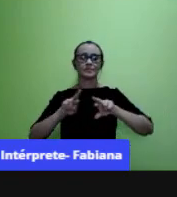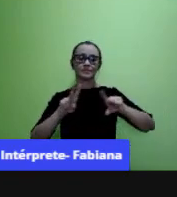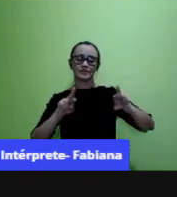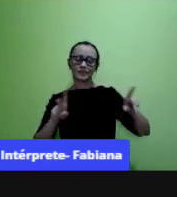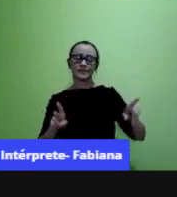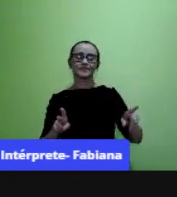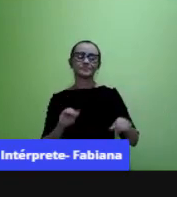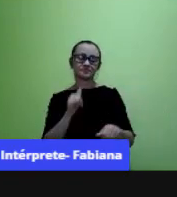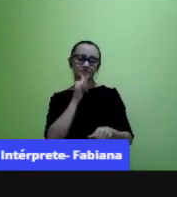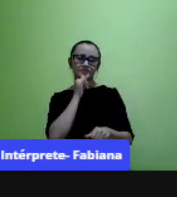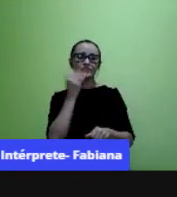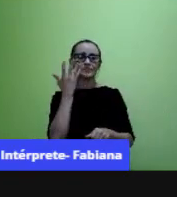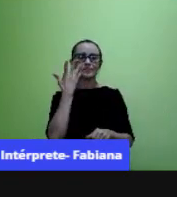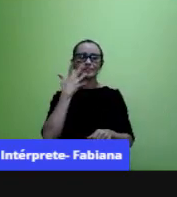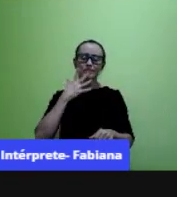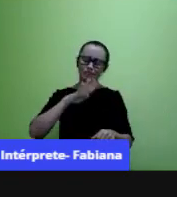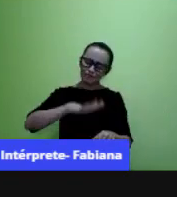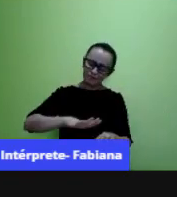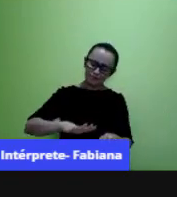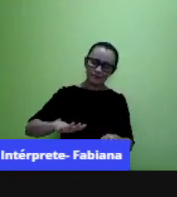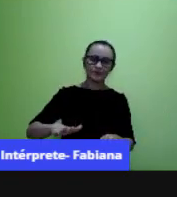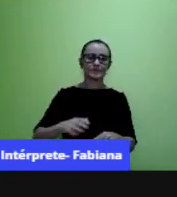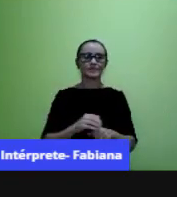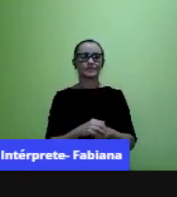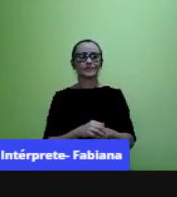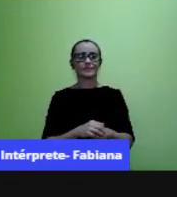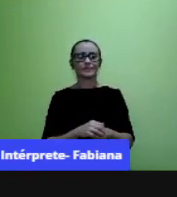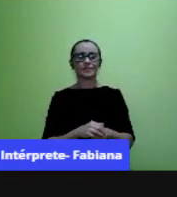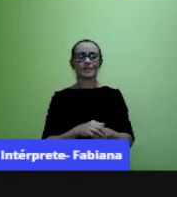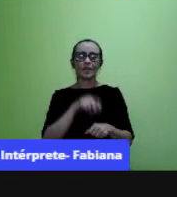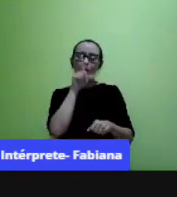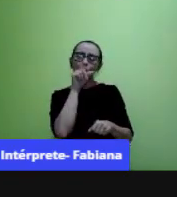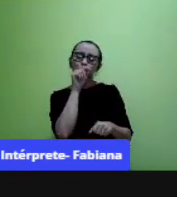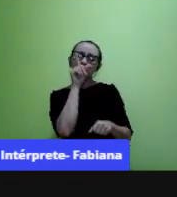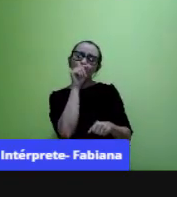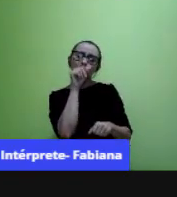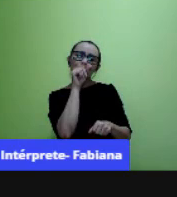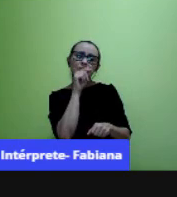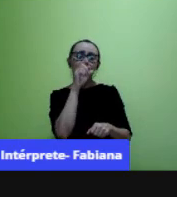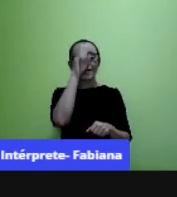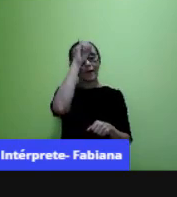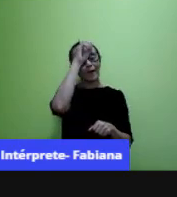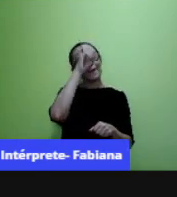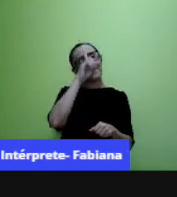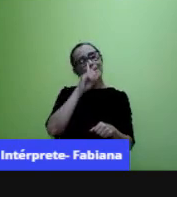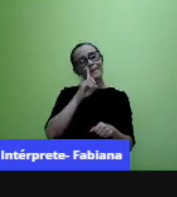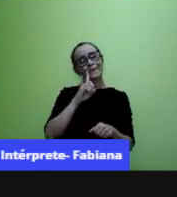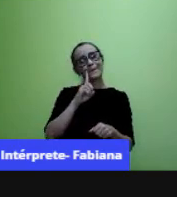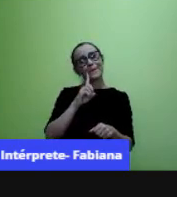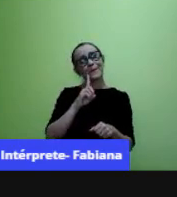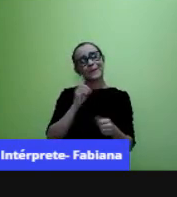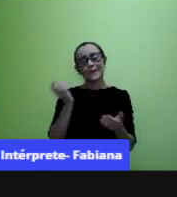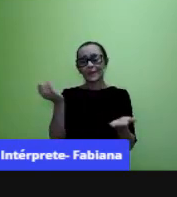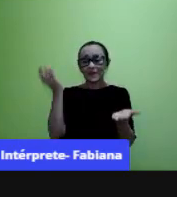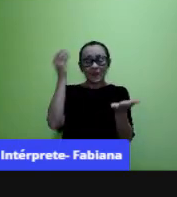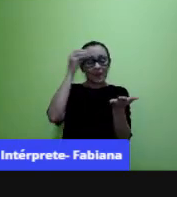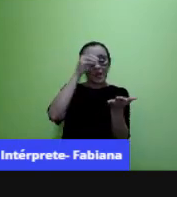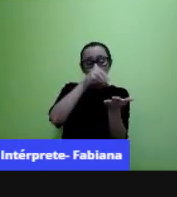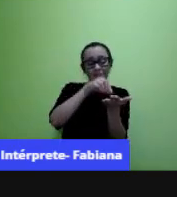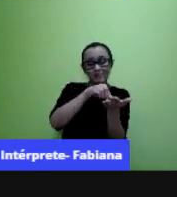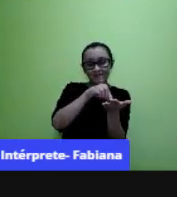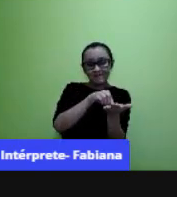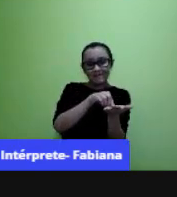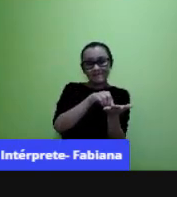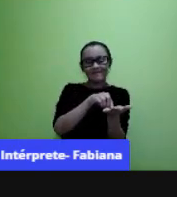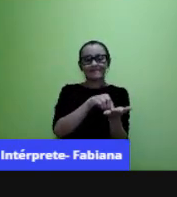pequenininha, e você coloca aquela música assim, meu pintinho amarelinho, cabe aqui na